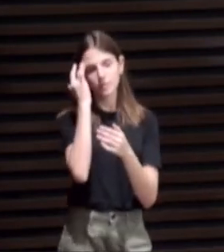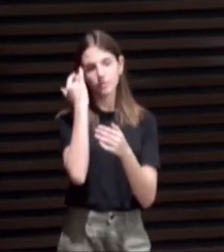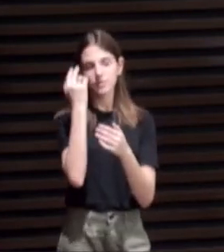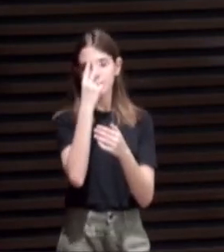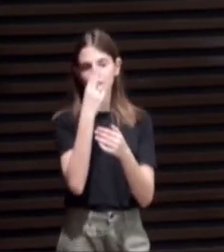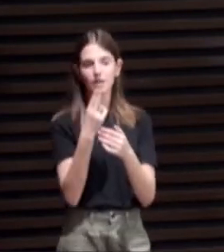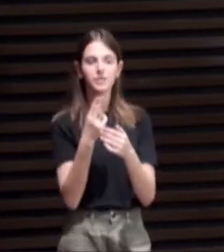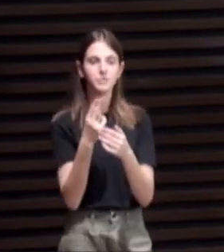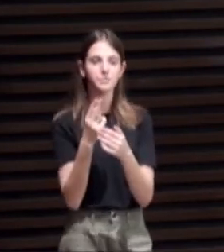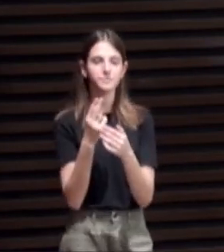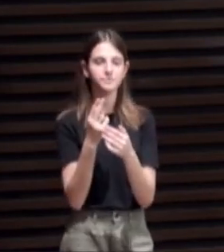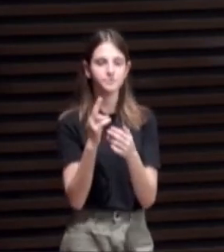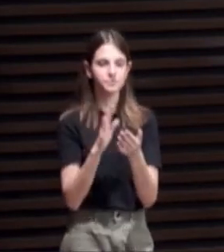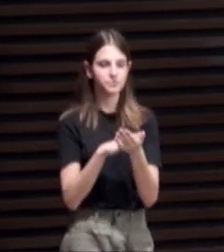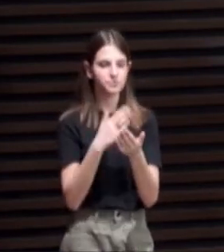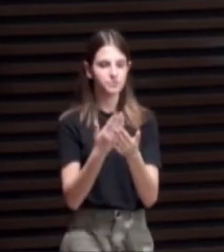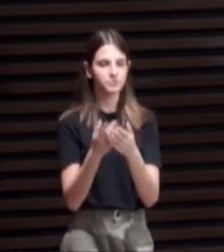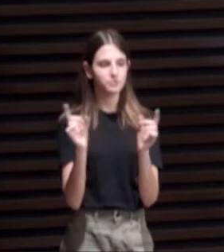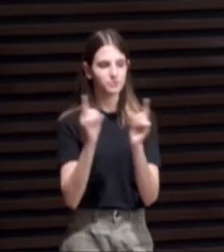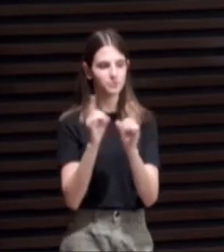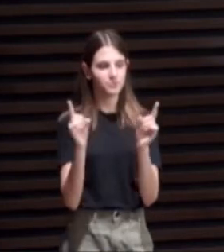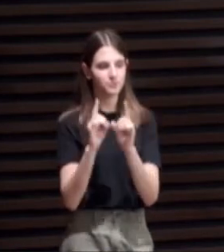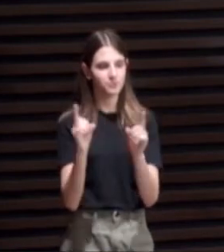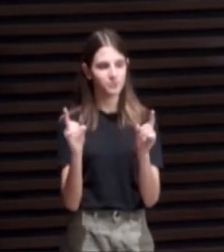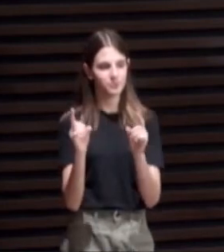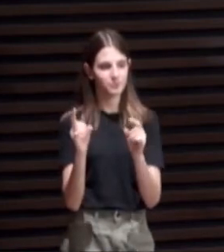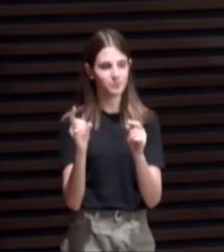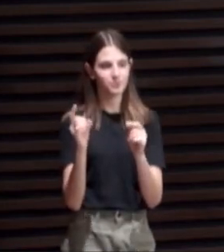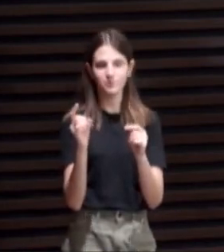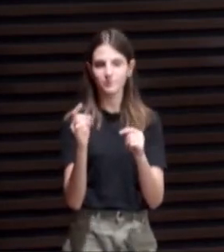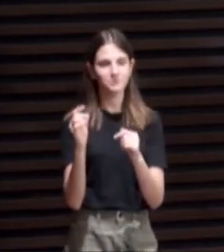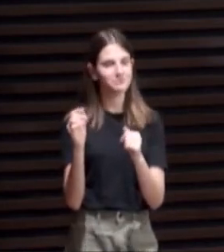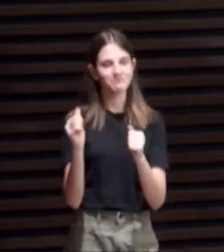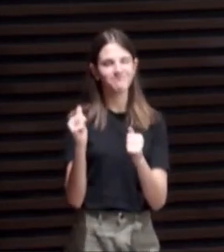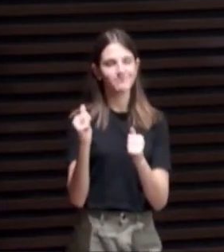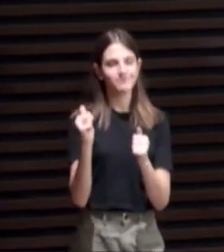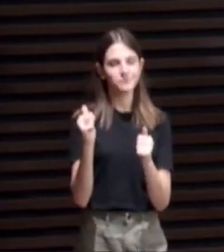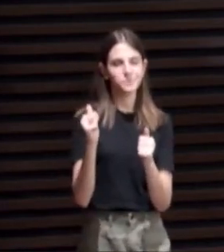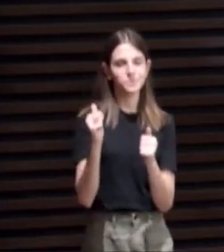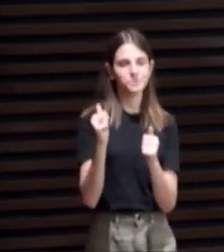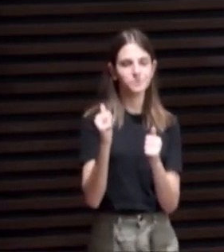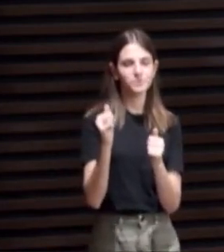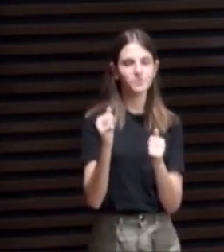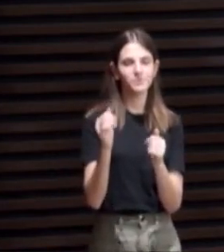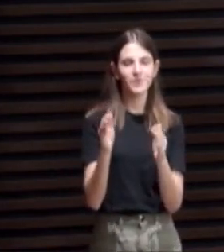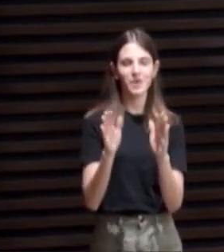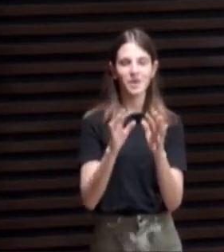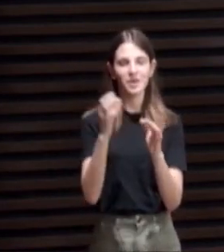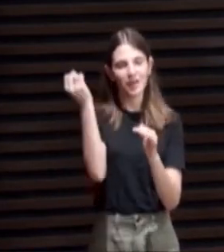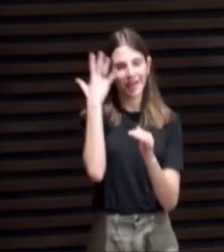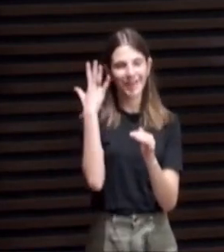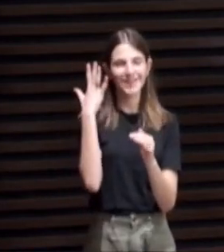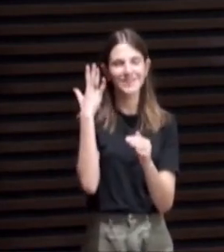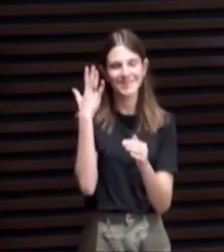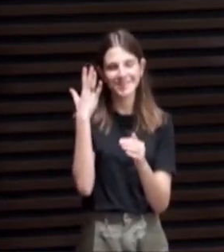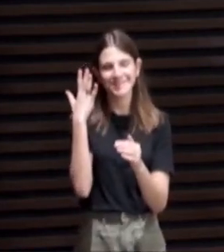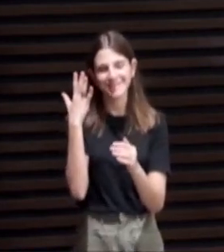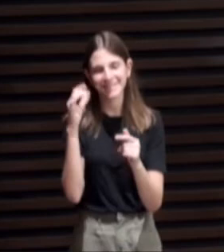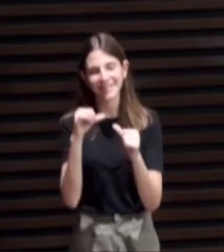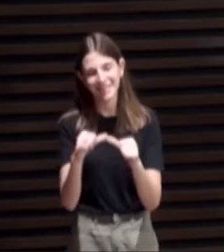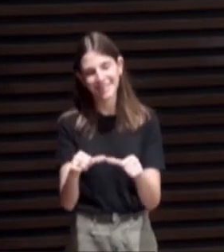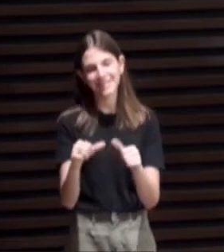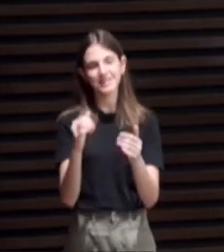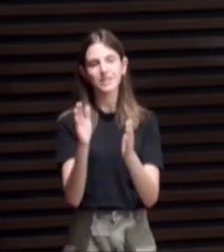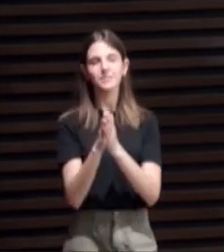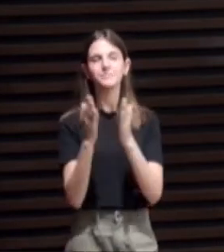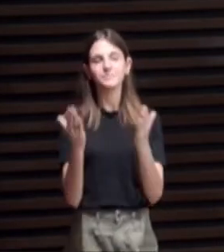reformados entendem que as doutrinas da graça, elas não são sequer calvinistas, elas são bíblicas, elas estão na Bíblia. Então, esse é